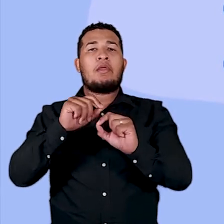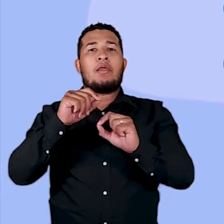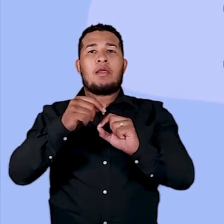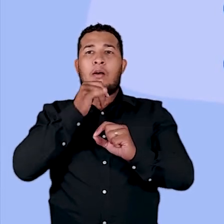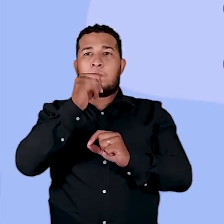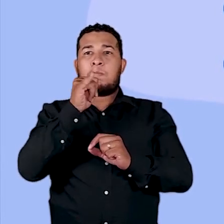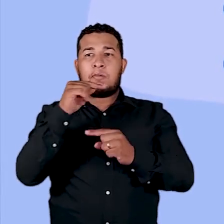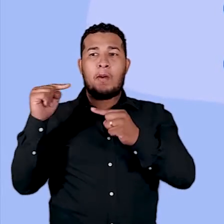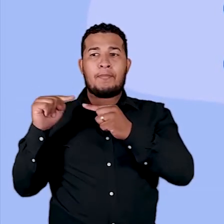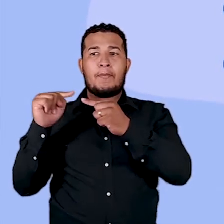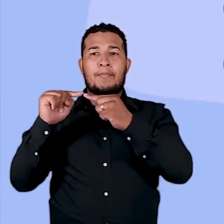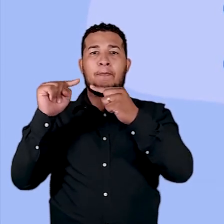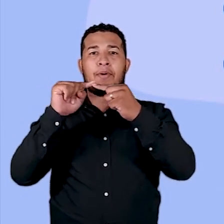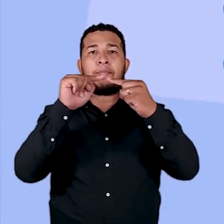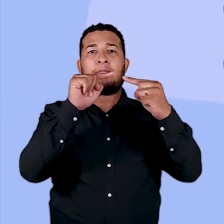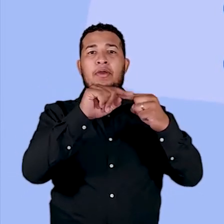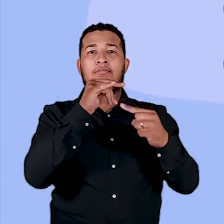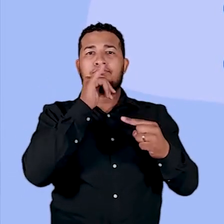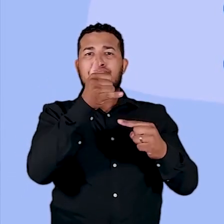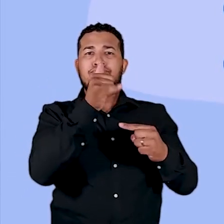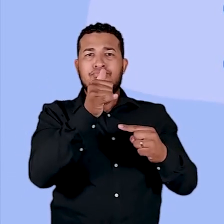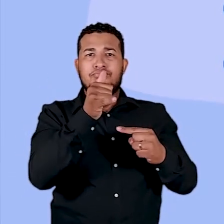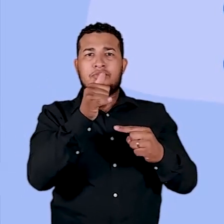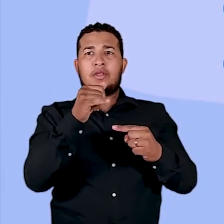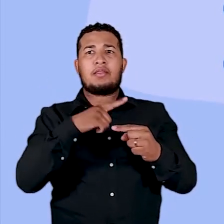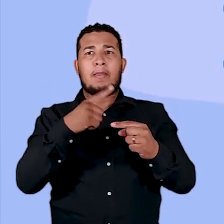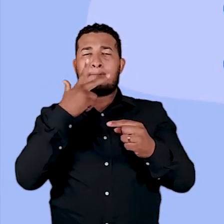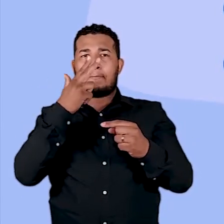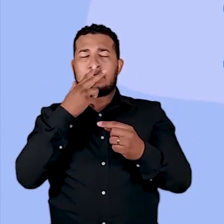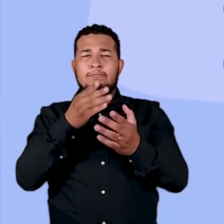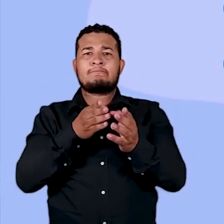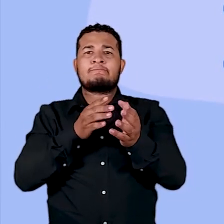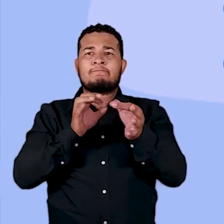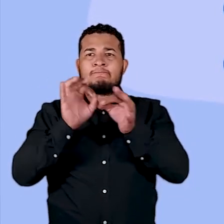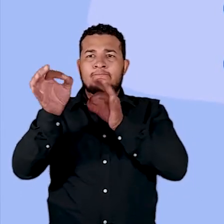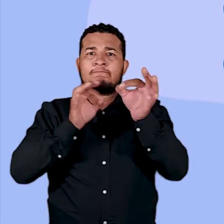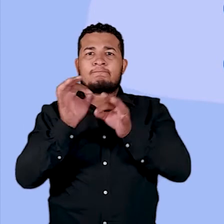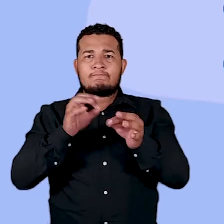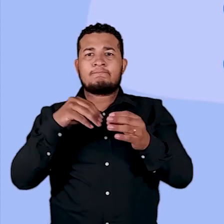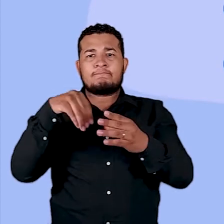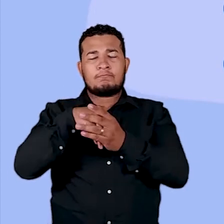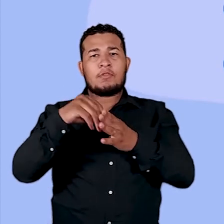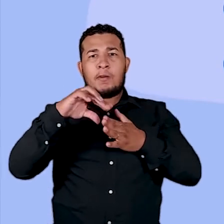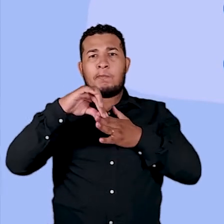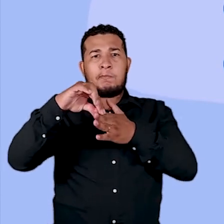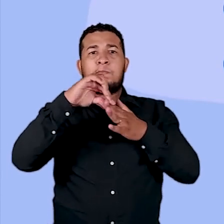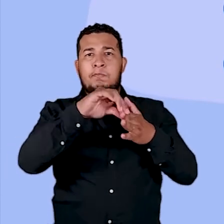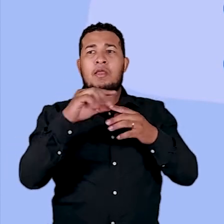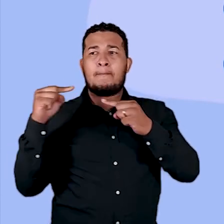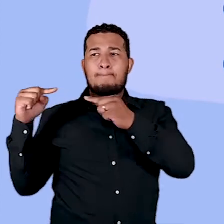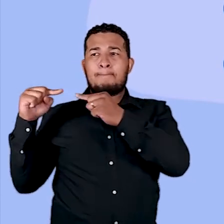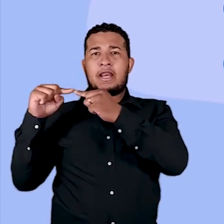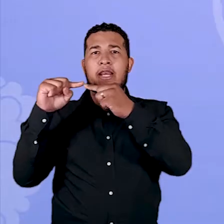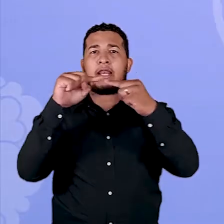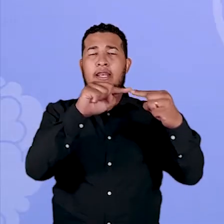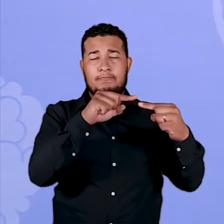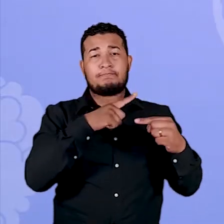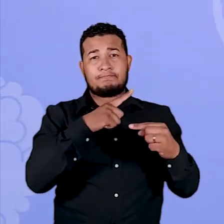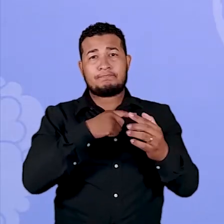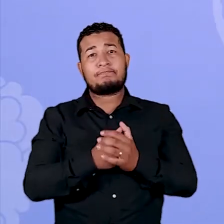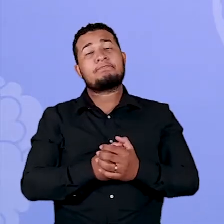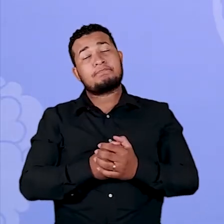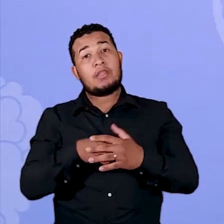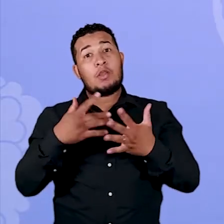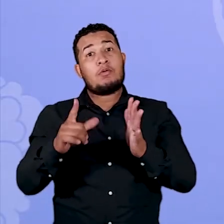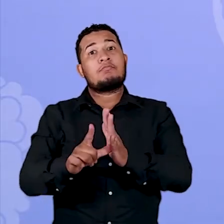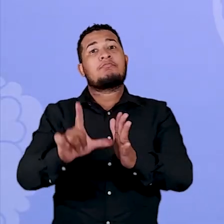fluxo ordenado de cargas elétricas que se move de forma orientada em um condutor elétrico. Então, antes de